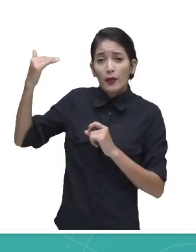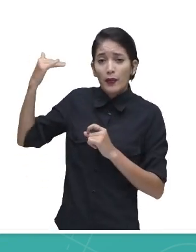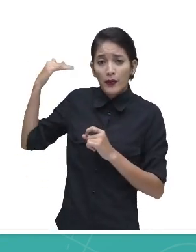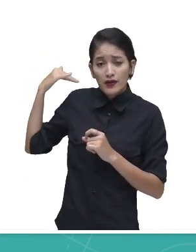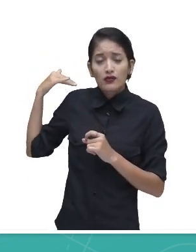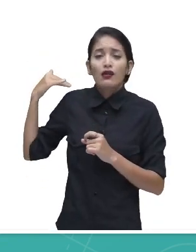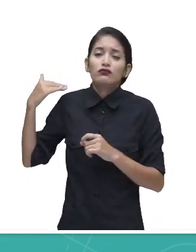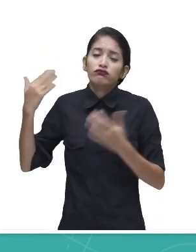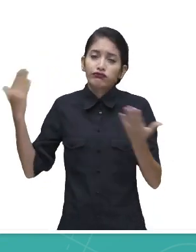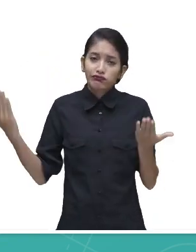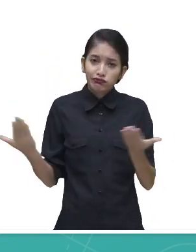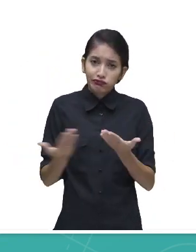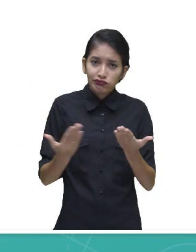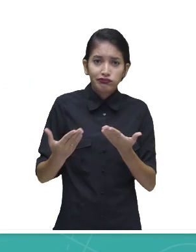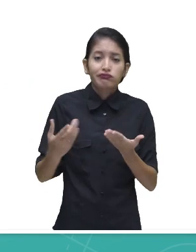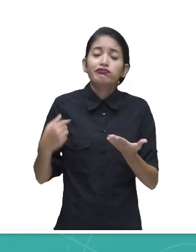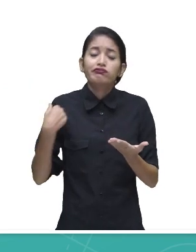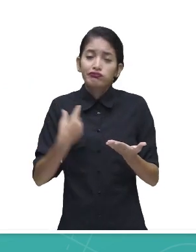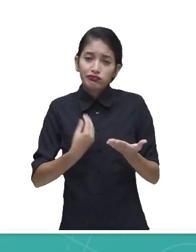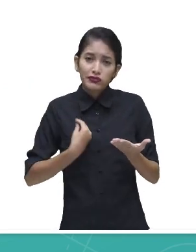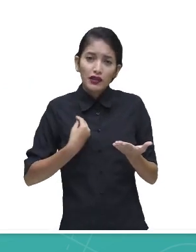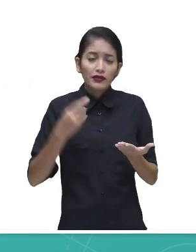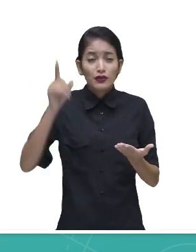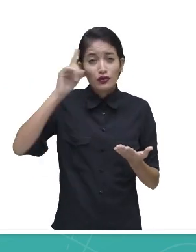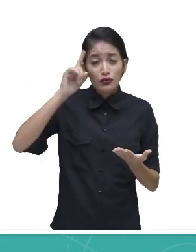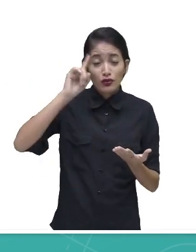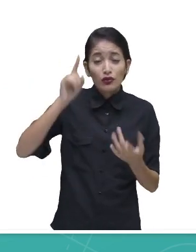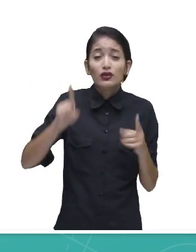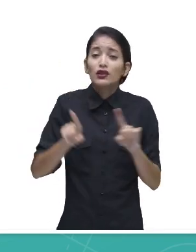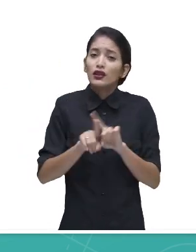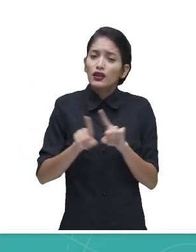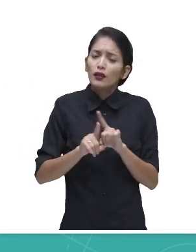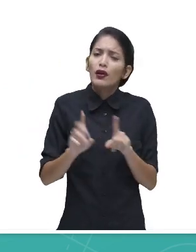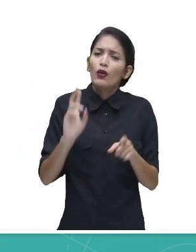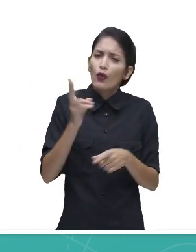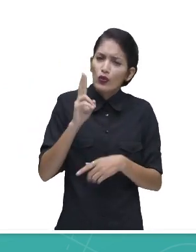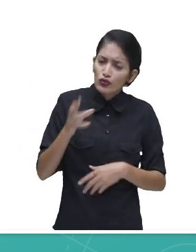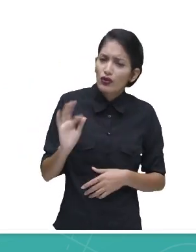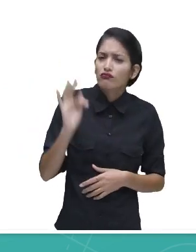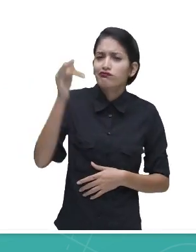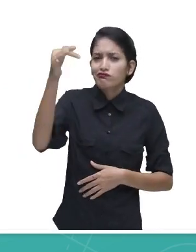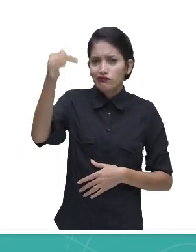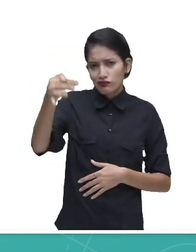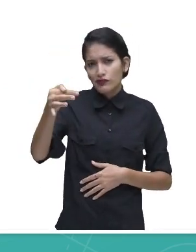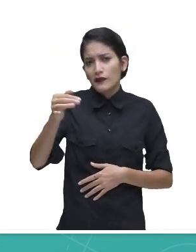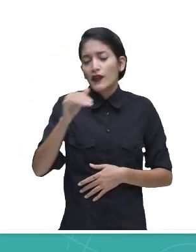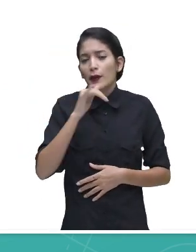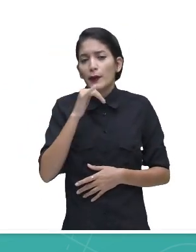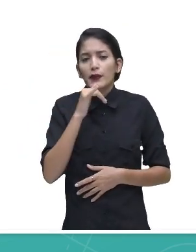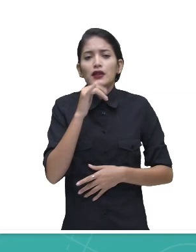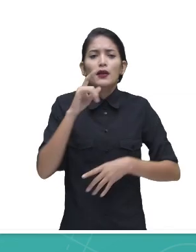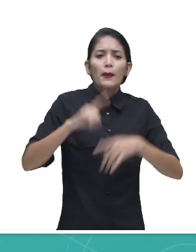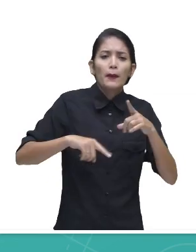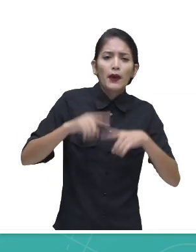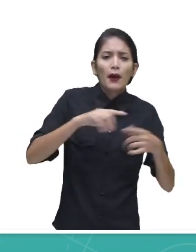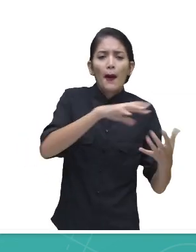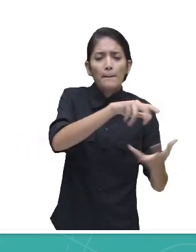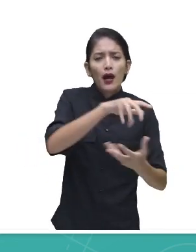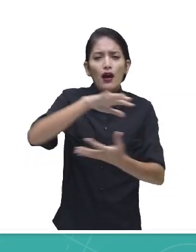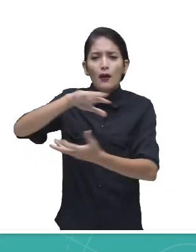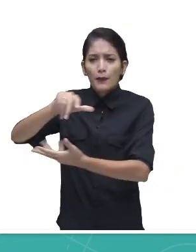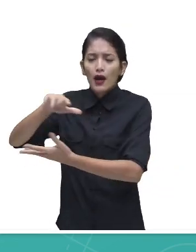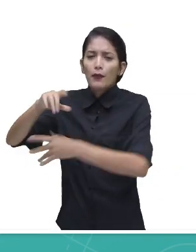está presente nas nossas vidas e ele vai estar presente no futuro, seja com matéria, com planetas,